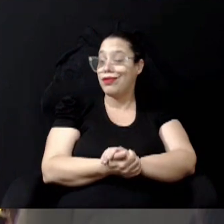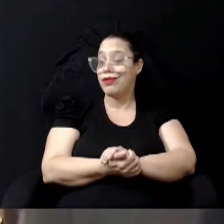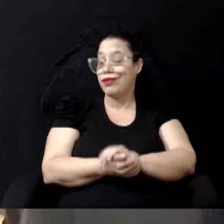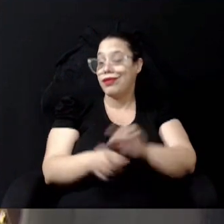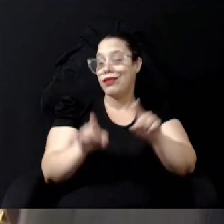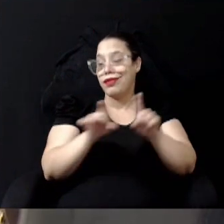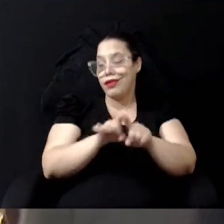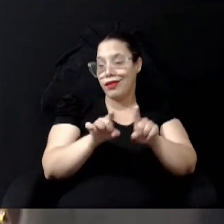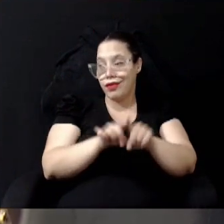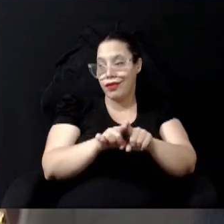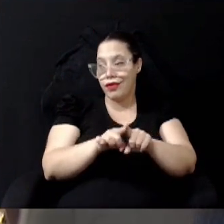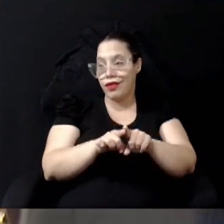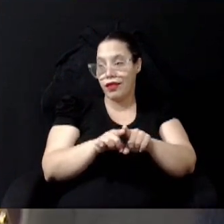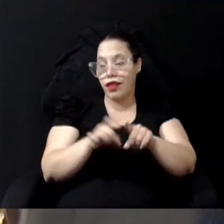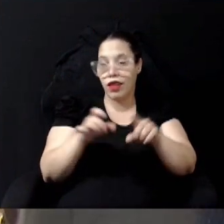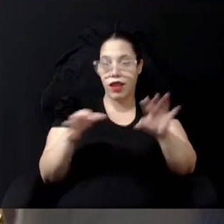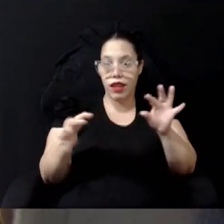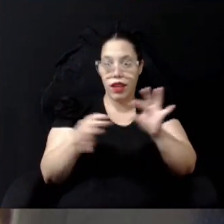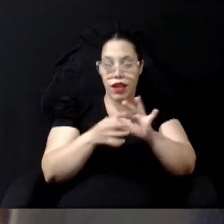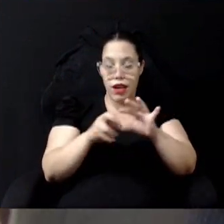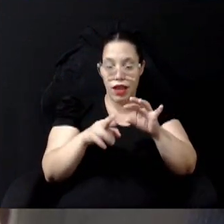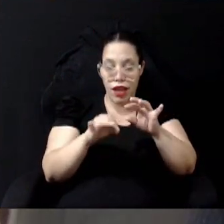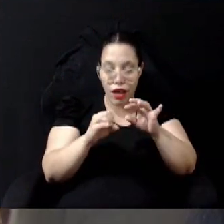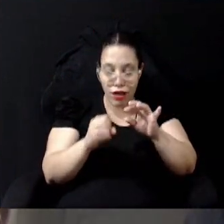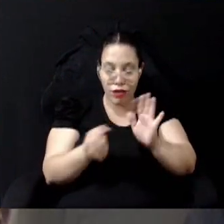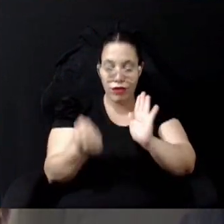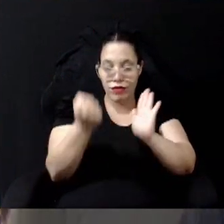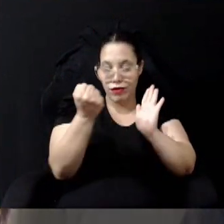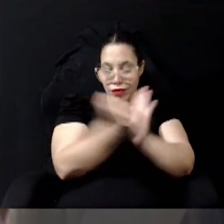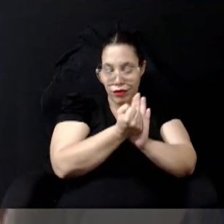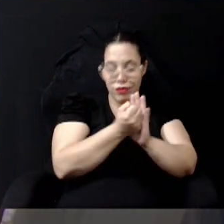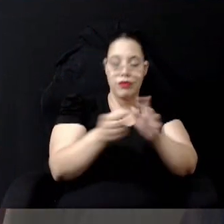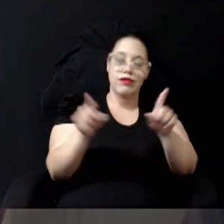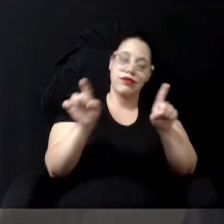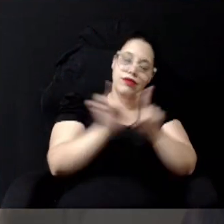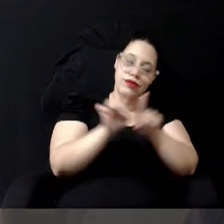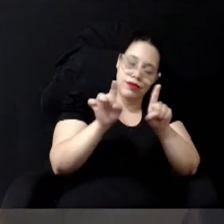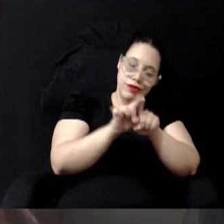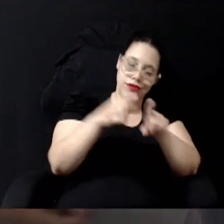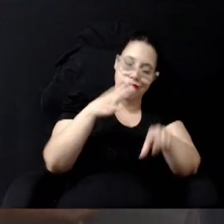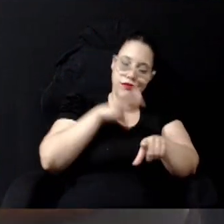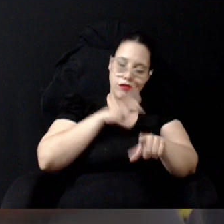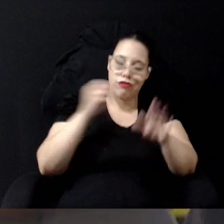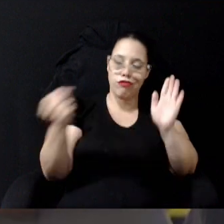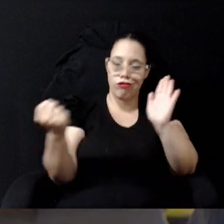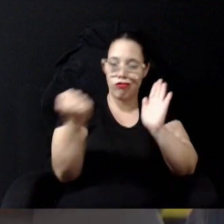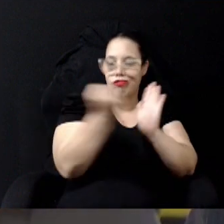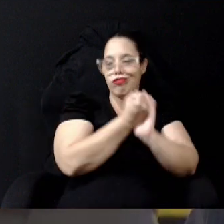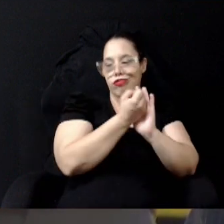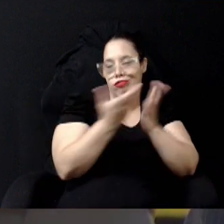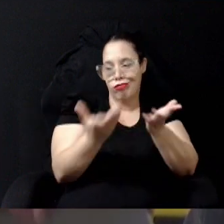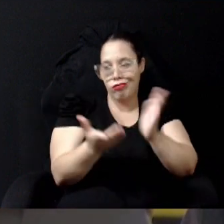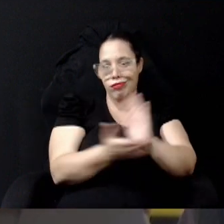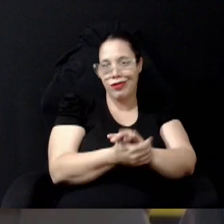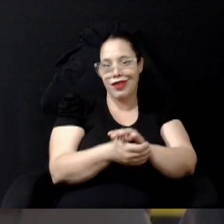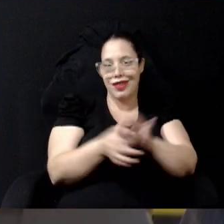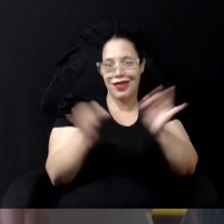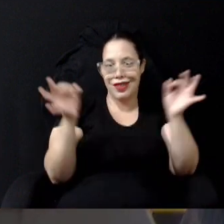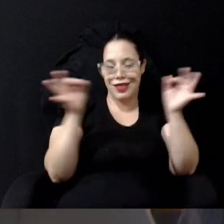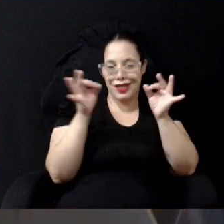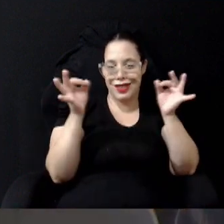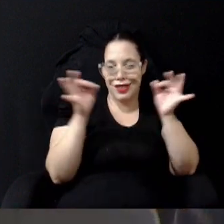meu legado. Na cidade de Campinas também tenho meu legado. Na cidade